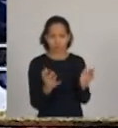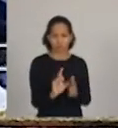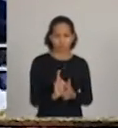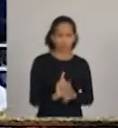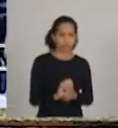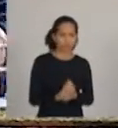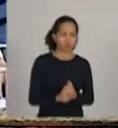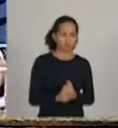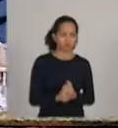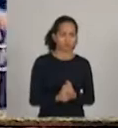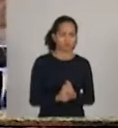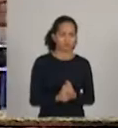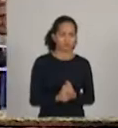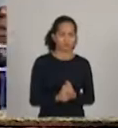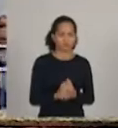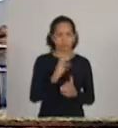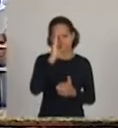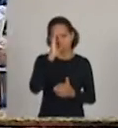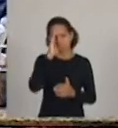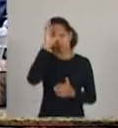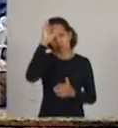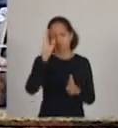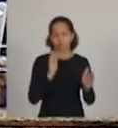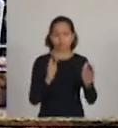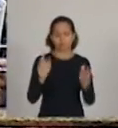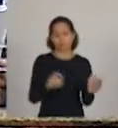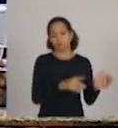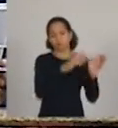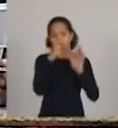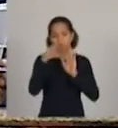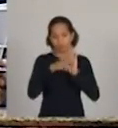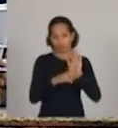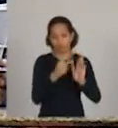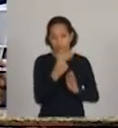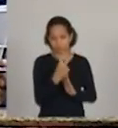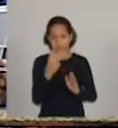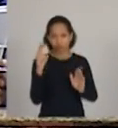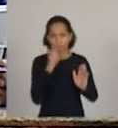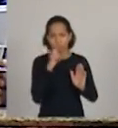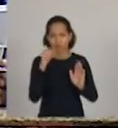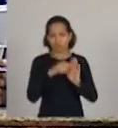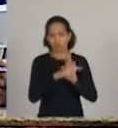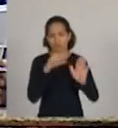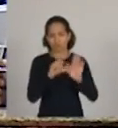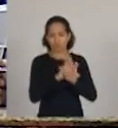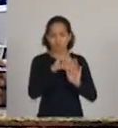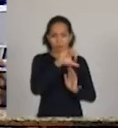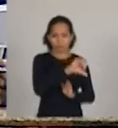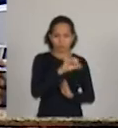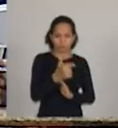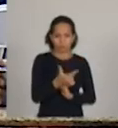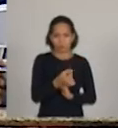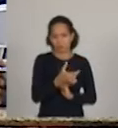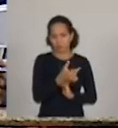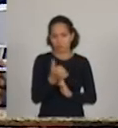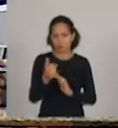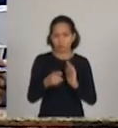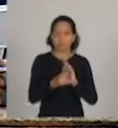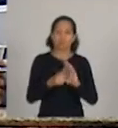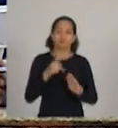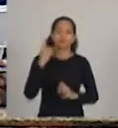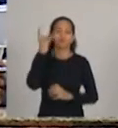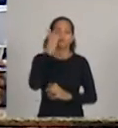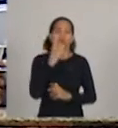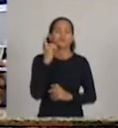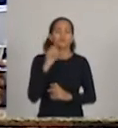Prevalecendo o prazo, senhor presidente. Prevalecendo o prazo, passamos para o item 2. Discussão única em regime de urgência, projeto de lei 99-2021, da deputada ministra Irini